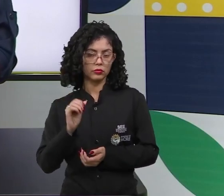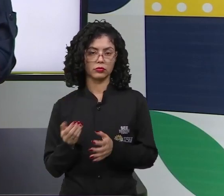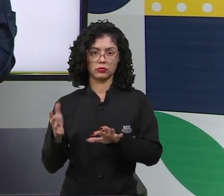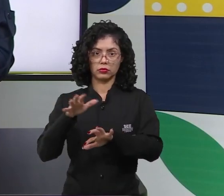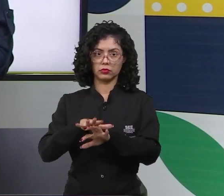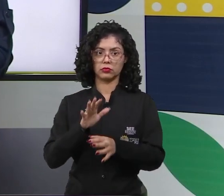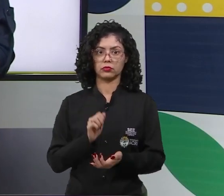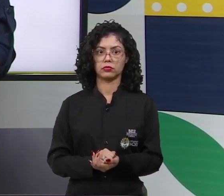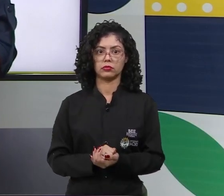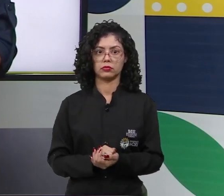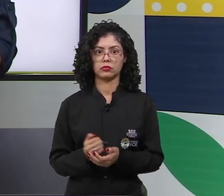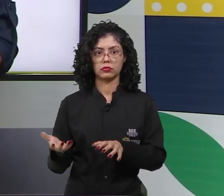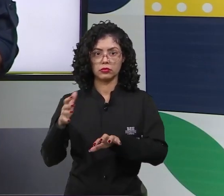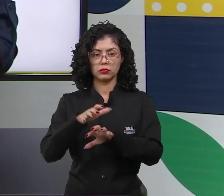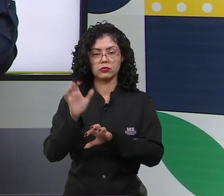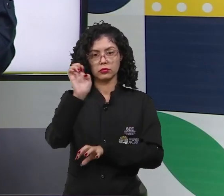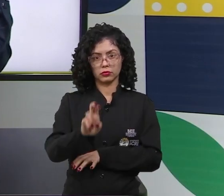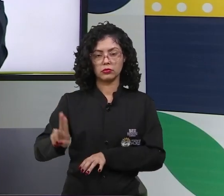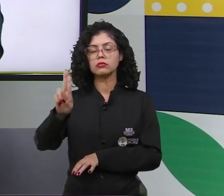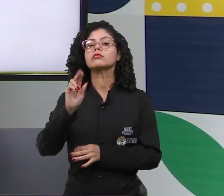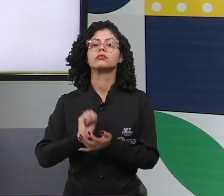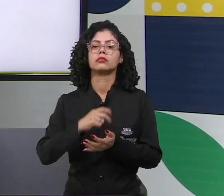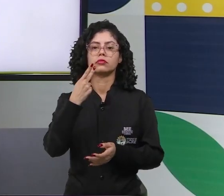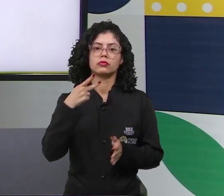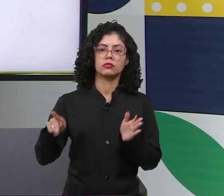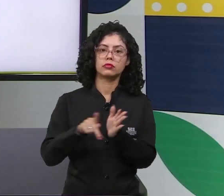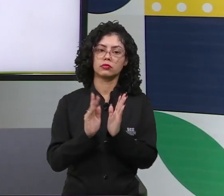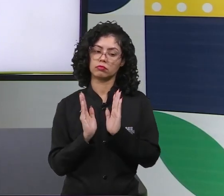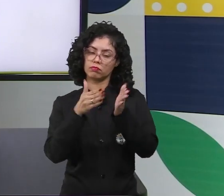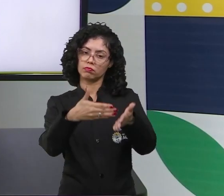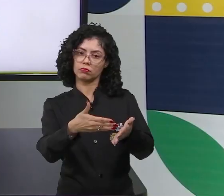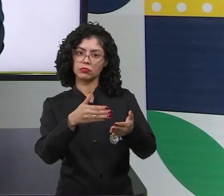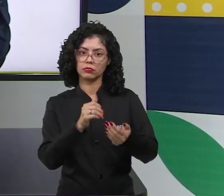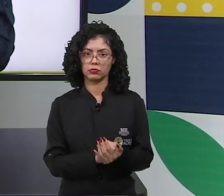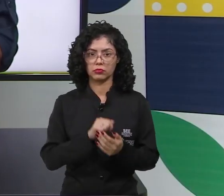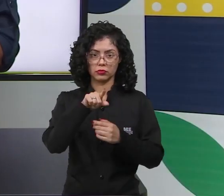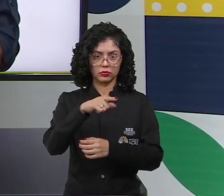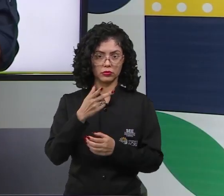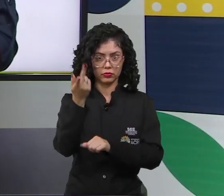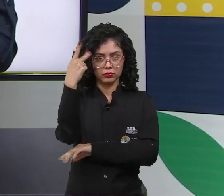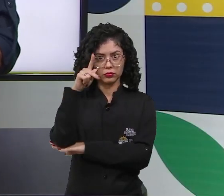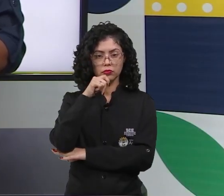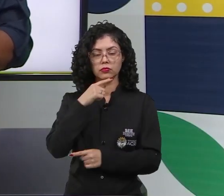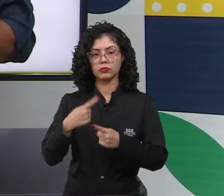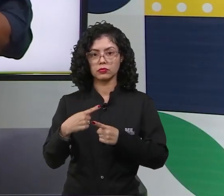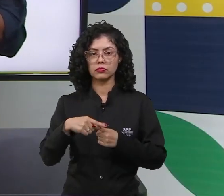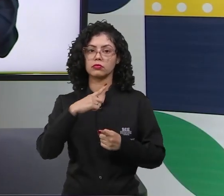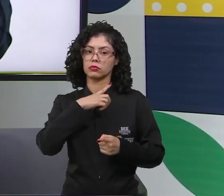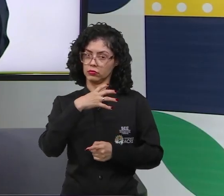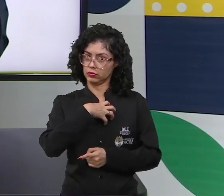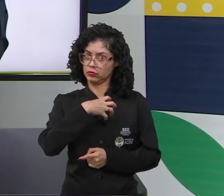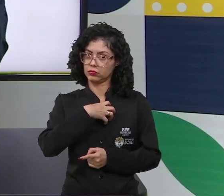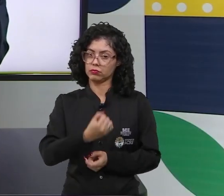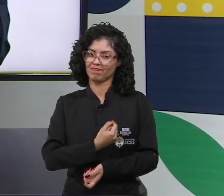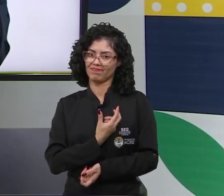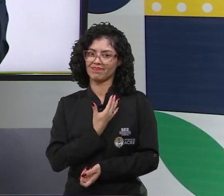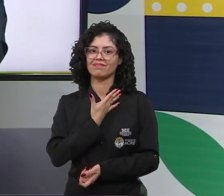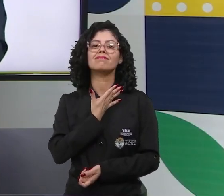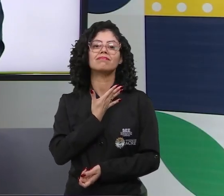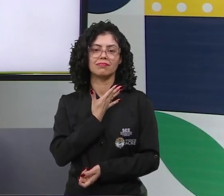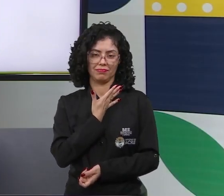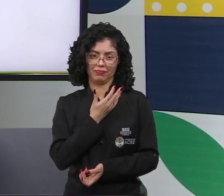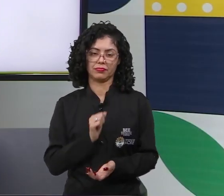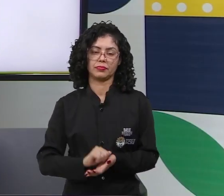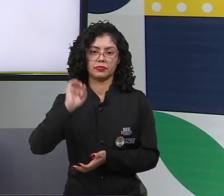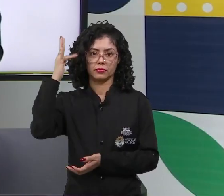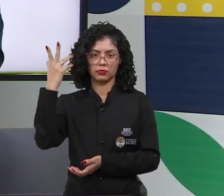do colonialismo europeu, falam exatamente disso. E é nesse período porque há um sentimento muito grande